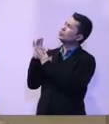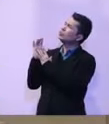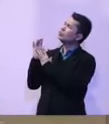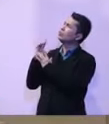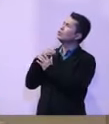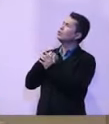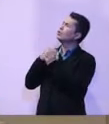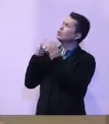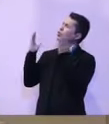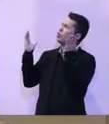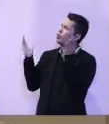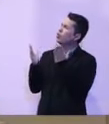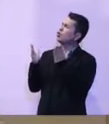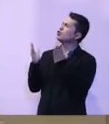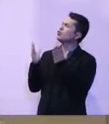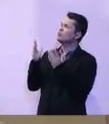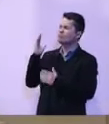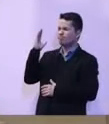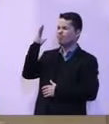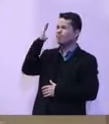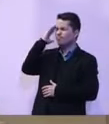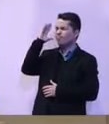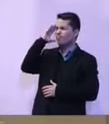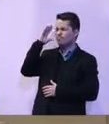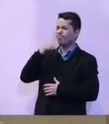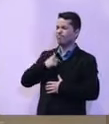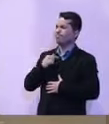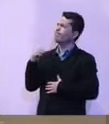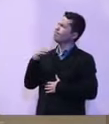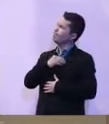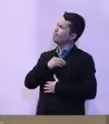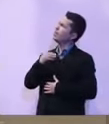hoje reconheço que eu sou pecador,